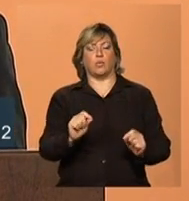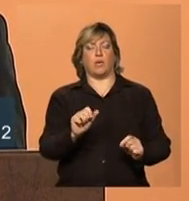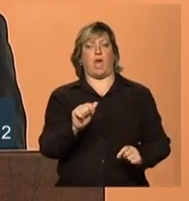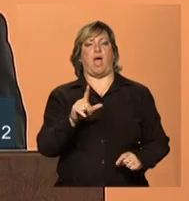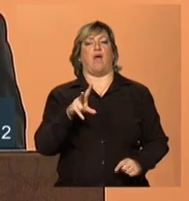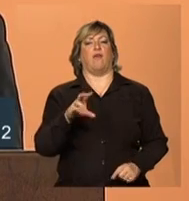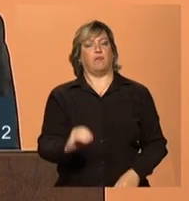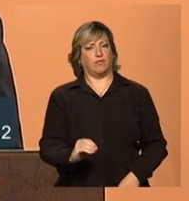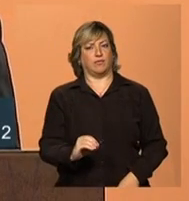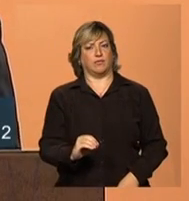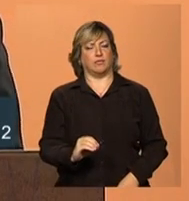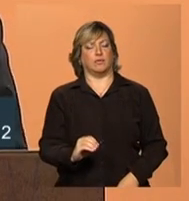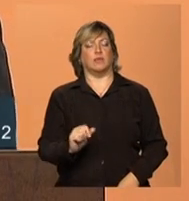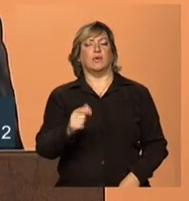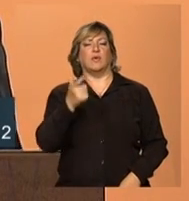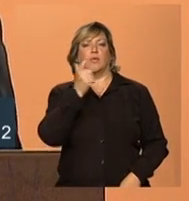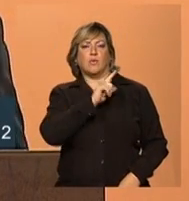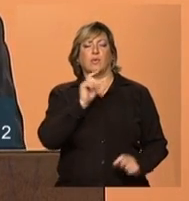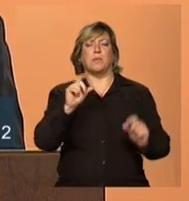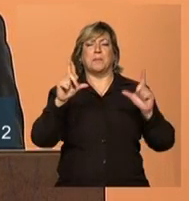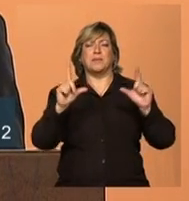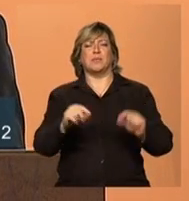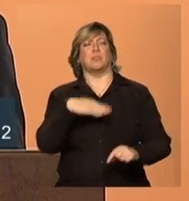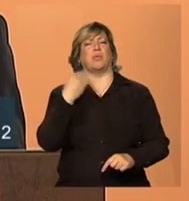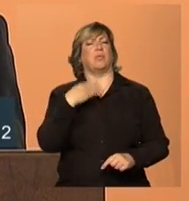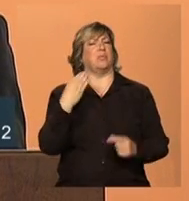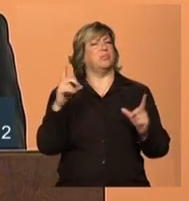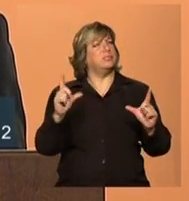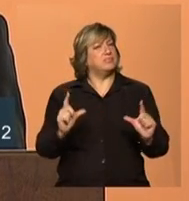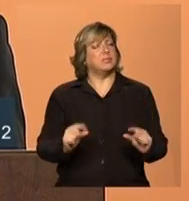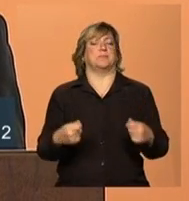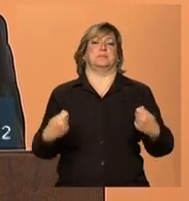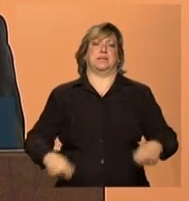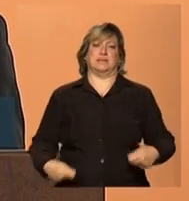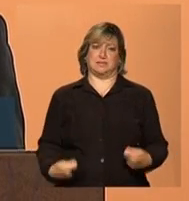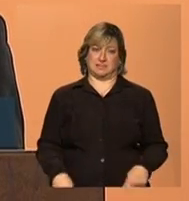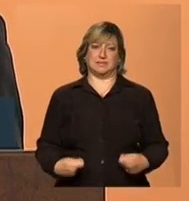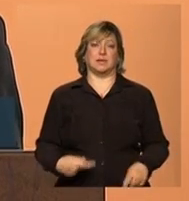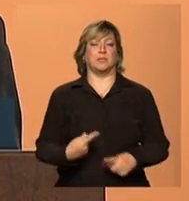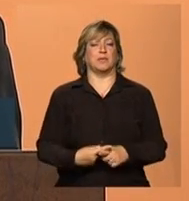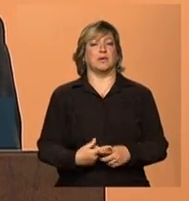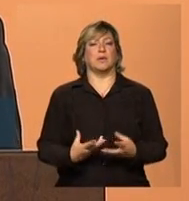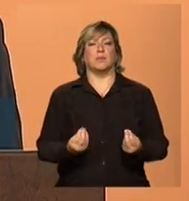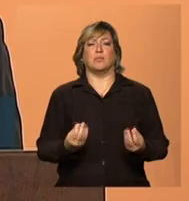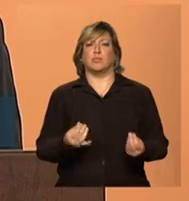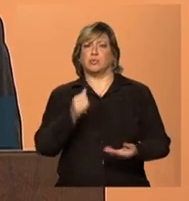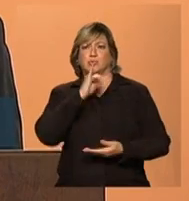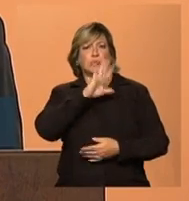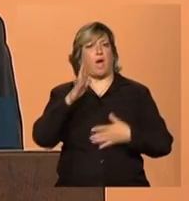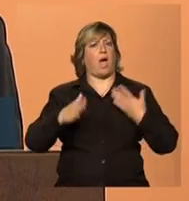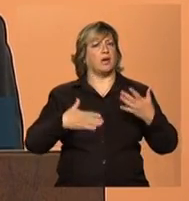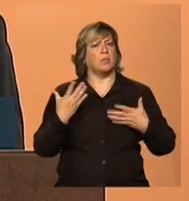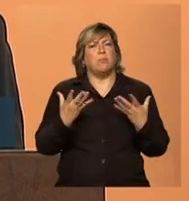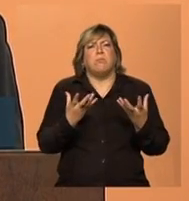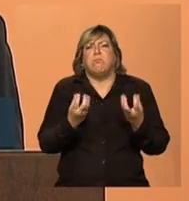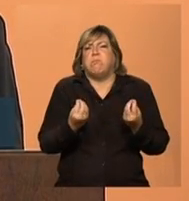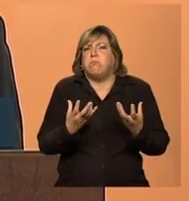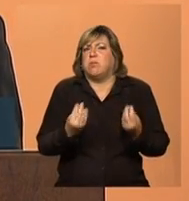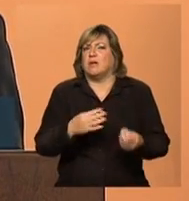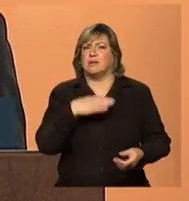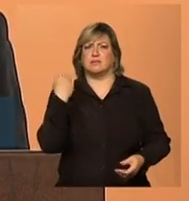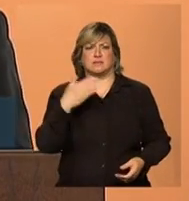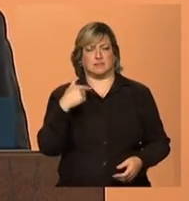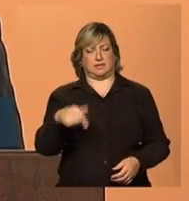objetivo de baixar essa estatística no Brasil, que realmente é uma estatística assustadora. É